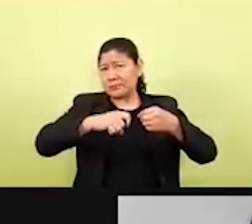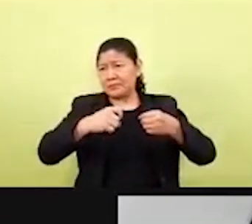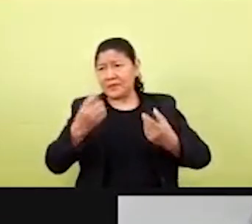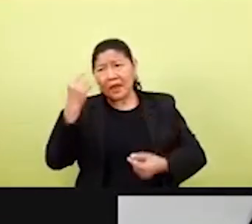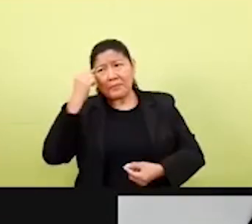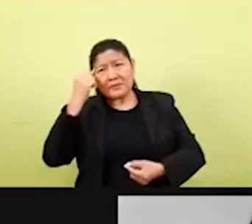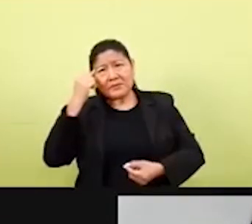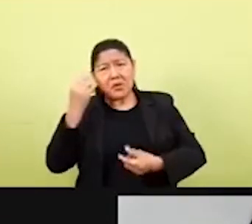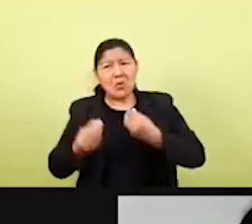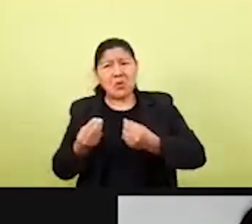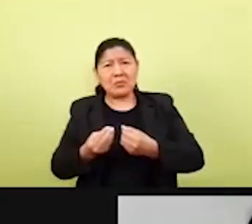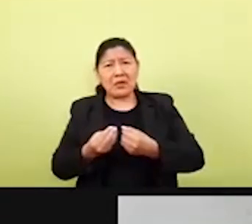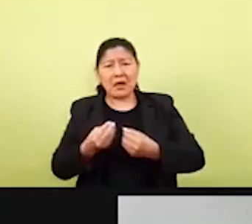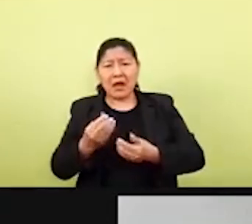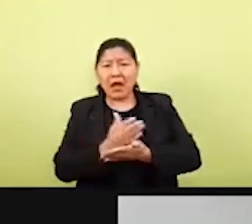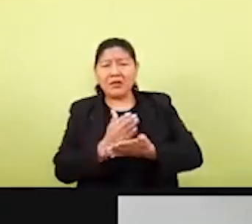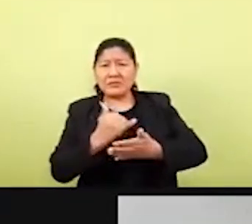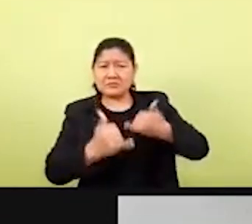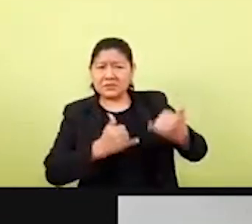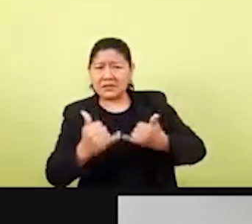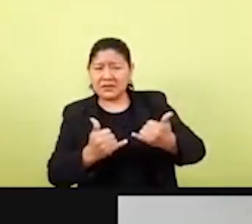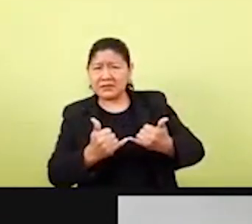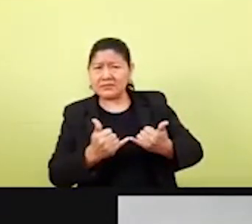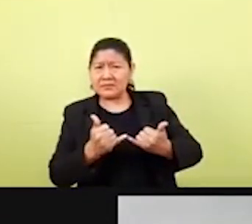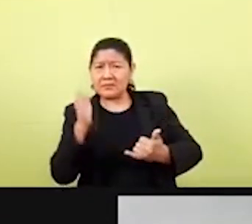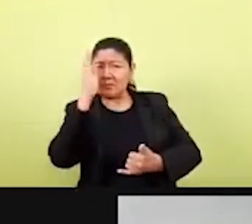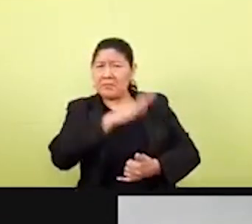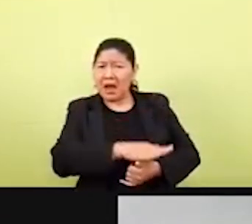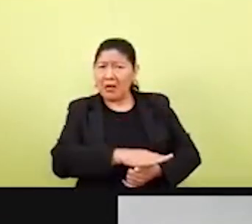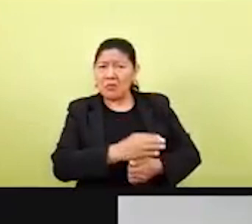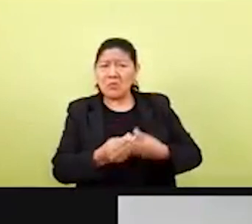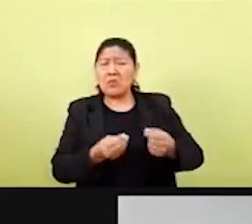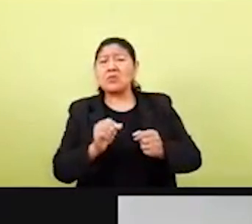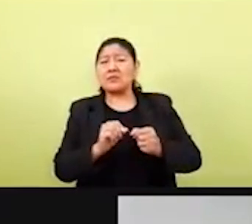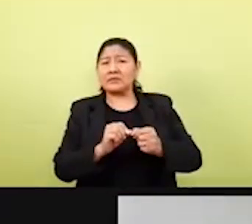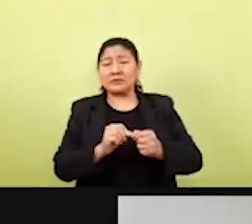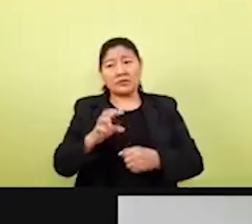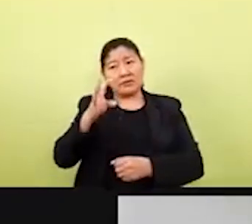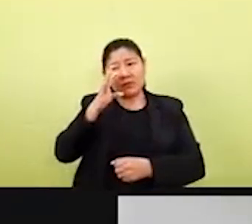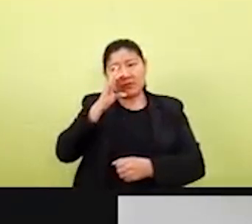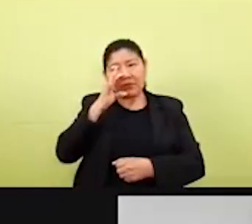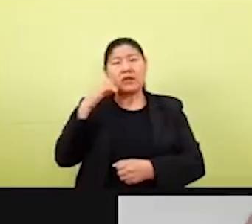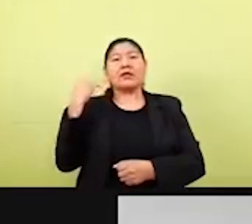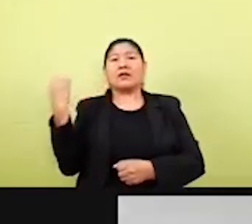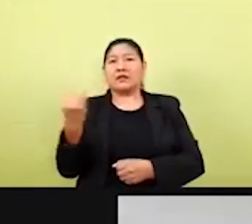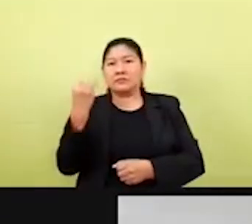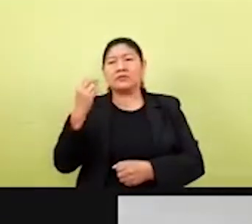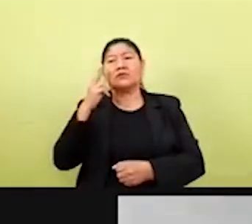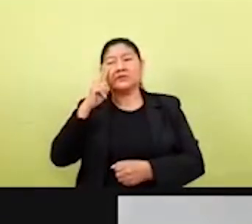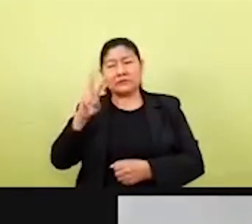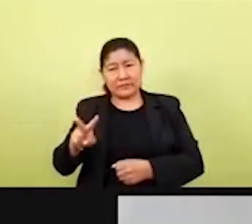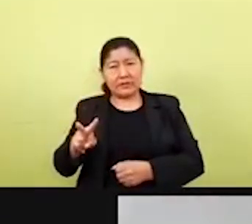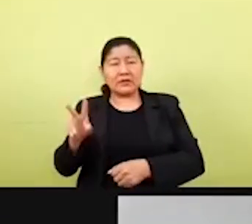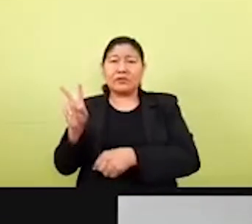com brincadeiras que não são adequadas para a sua idade, né, isso é importantíssimo a gente observar. Às